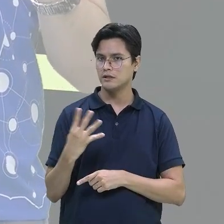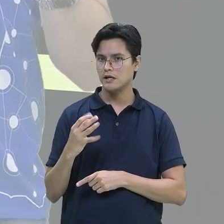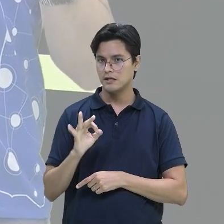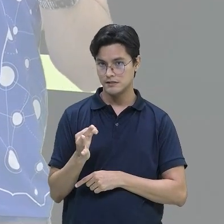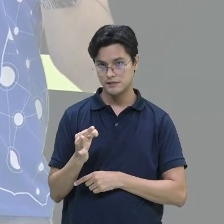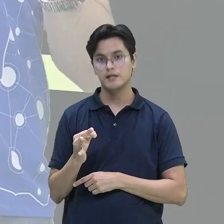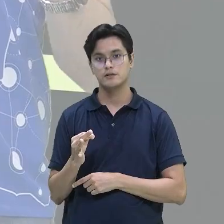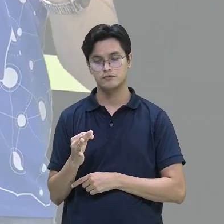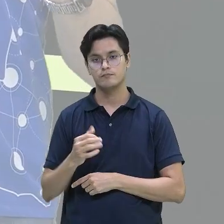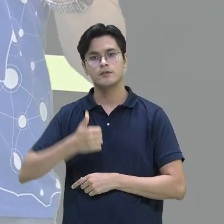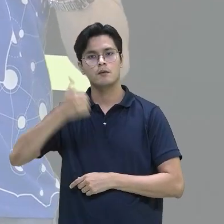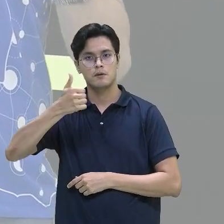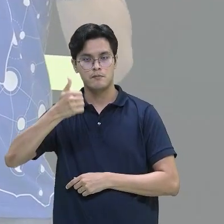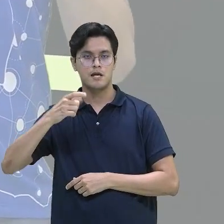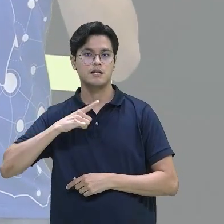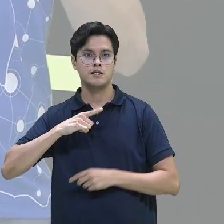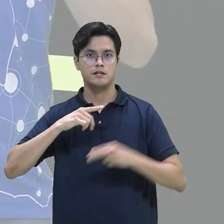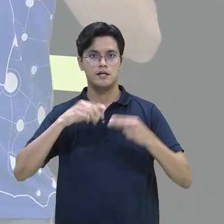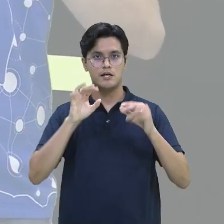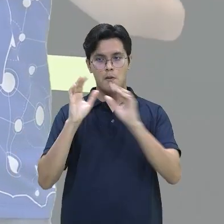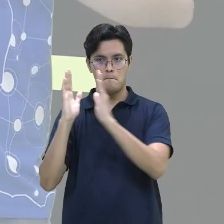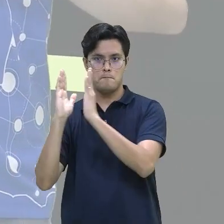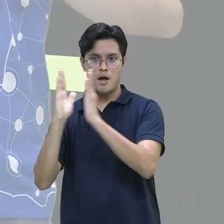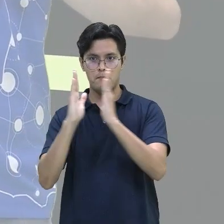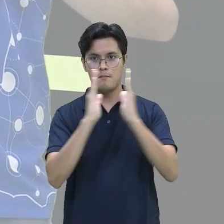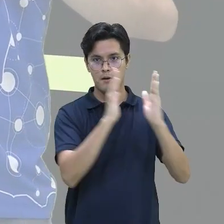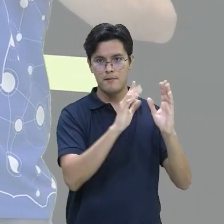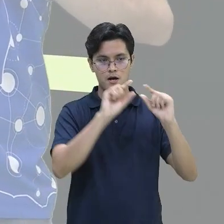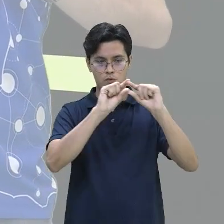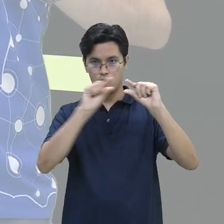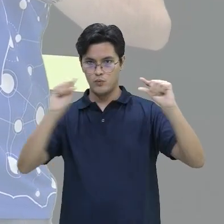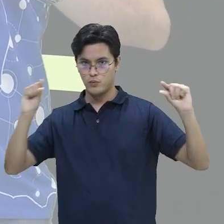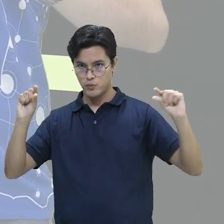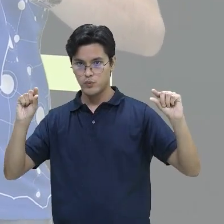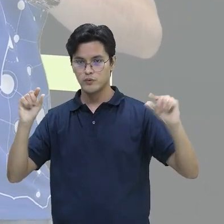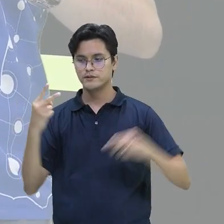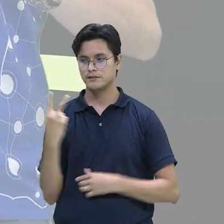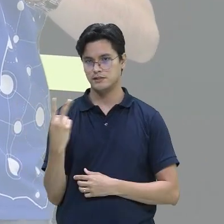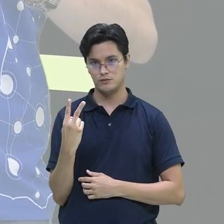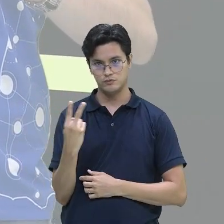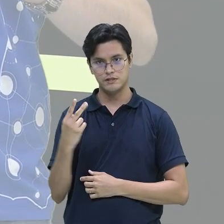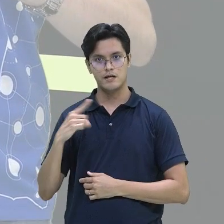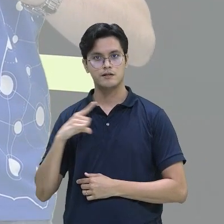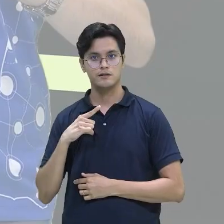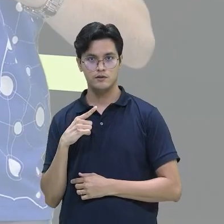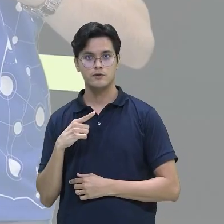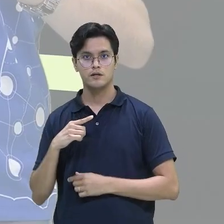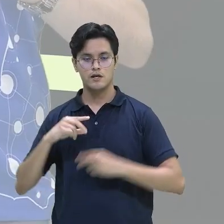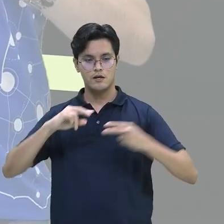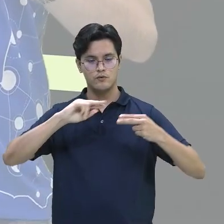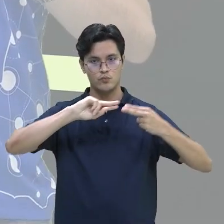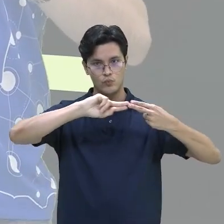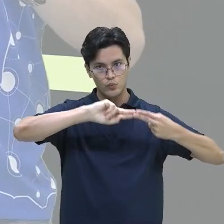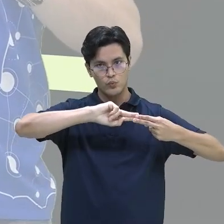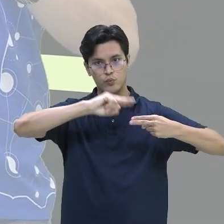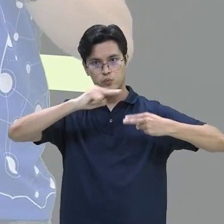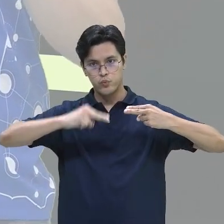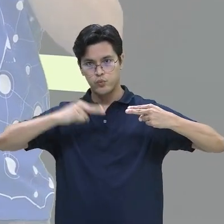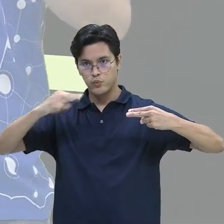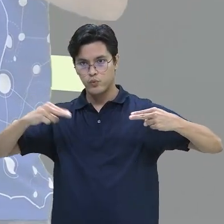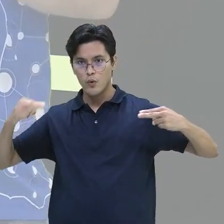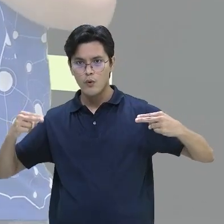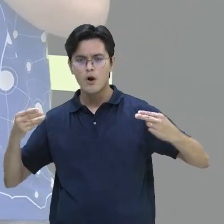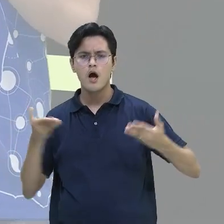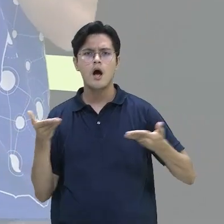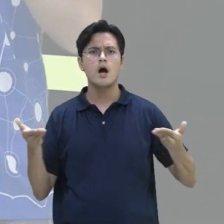sequência. Depois, na secundária, ele teve uma rotação nele mesmo, virou uma alfa-hélice. E agora ele